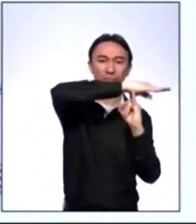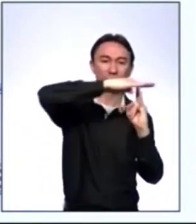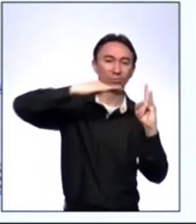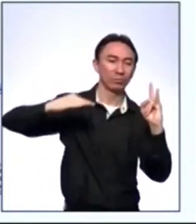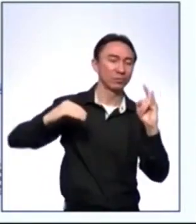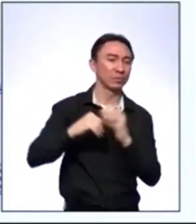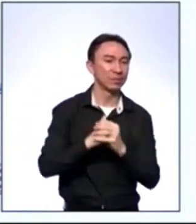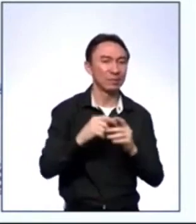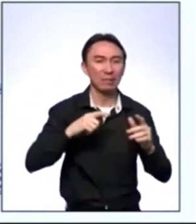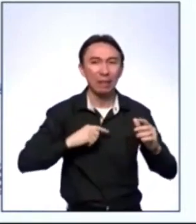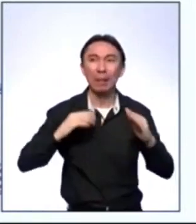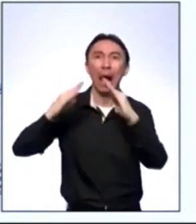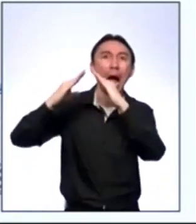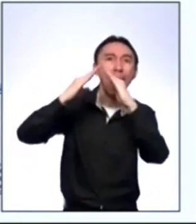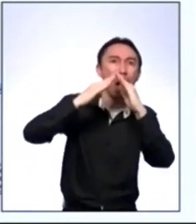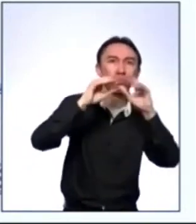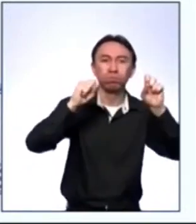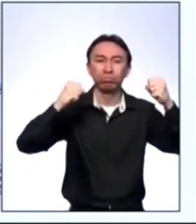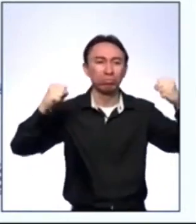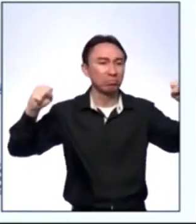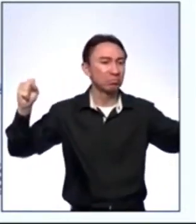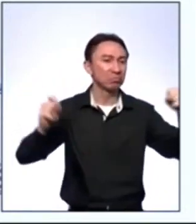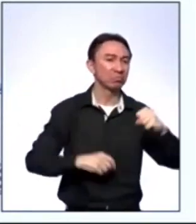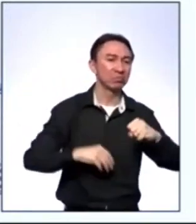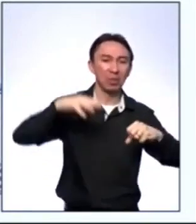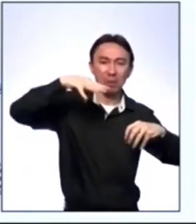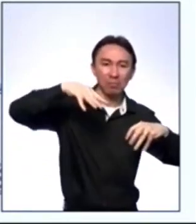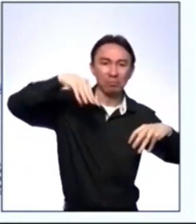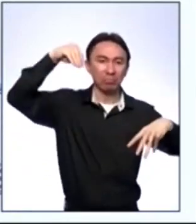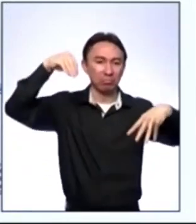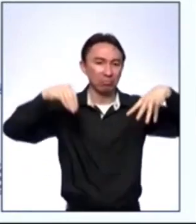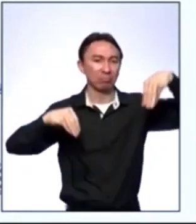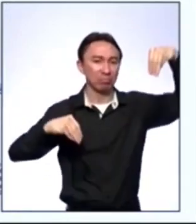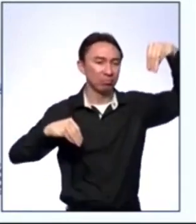casarões, palacetes,